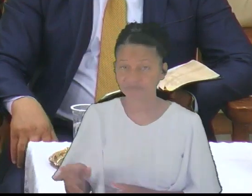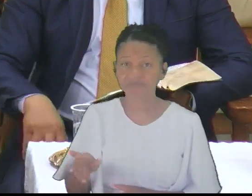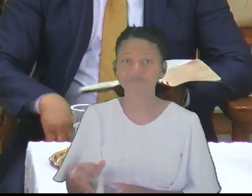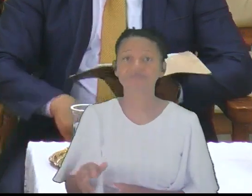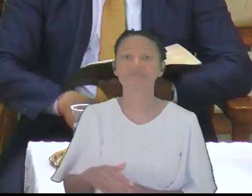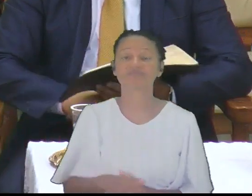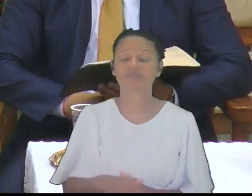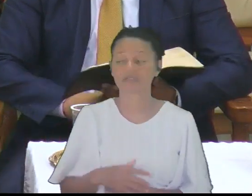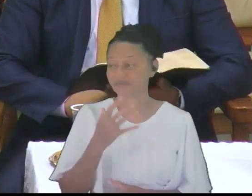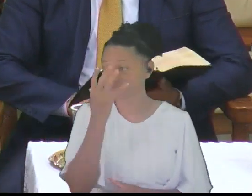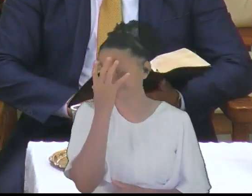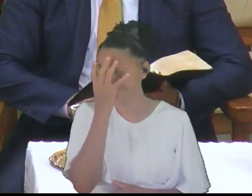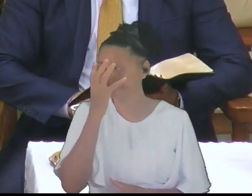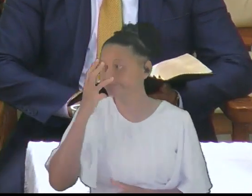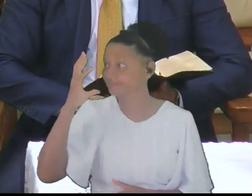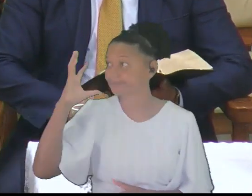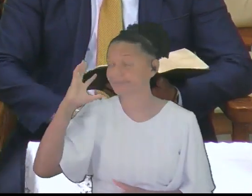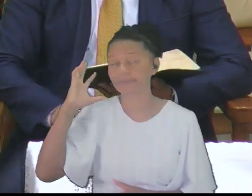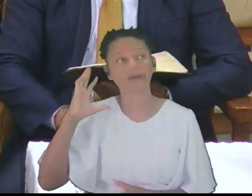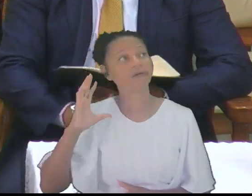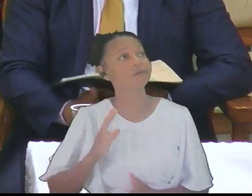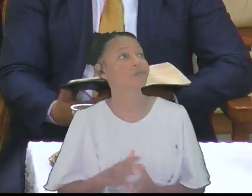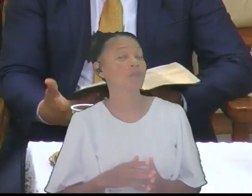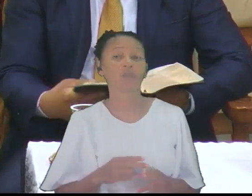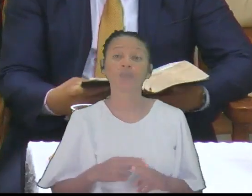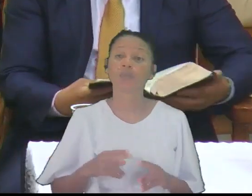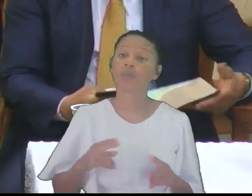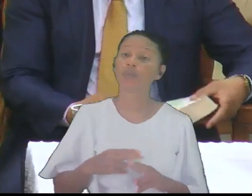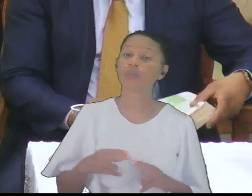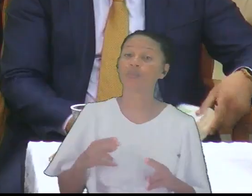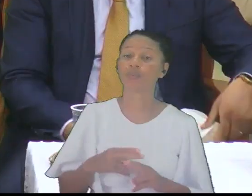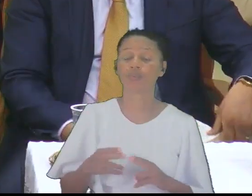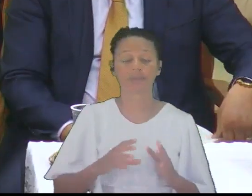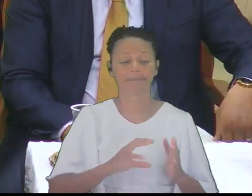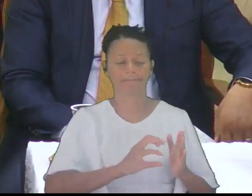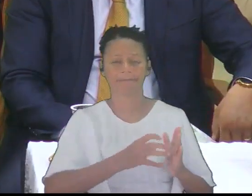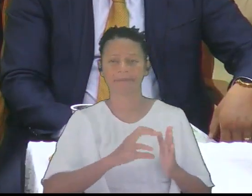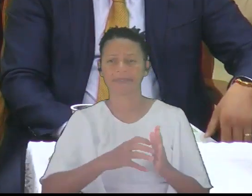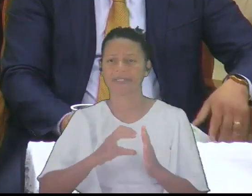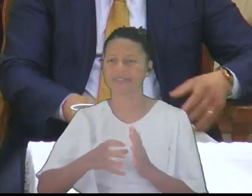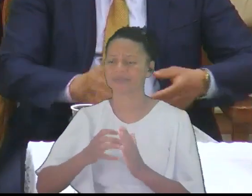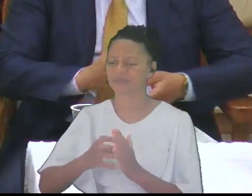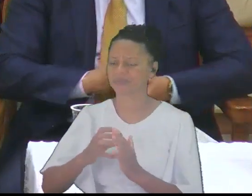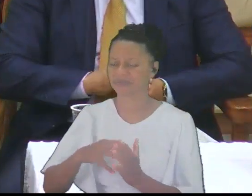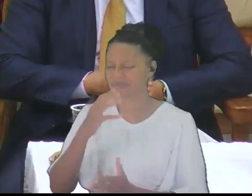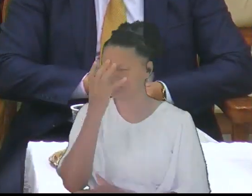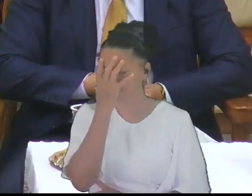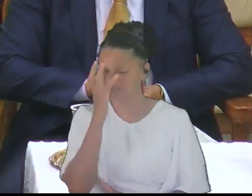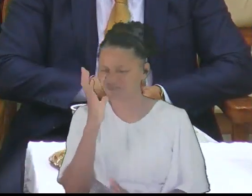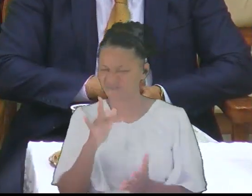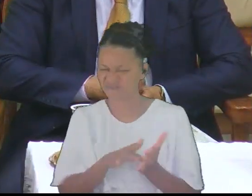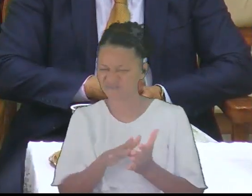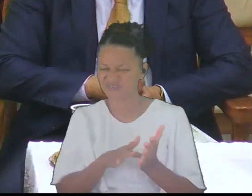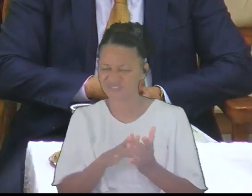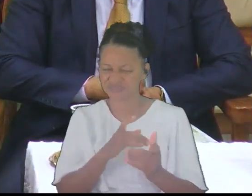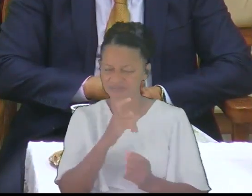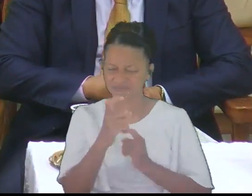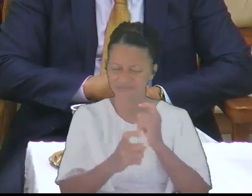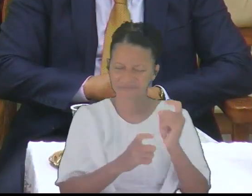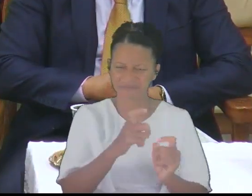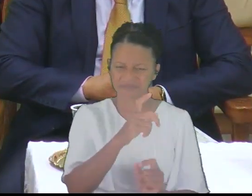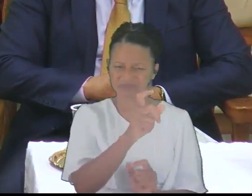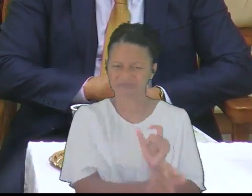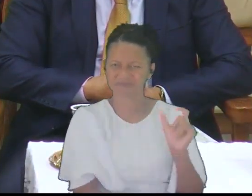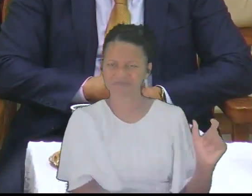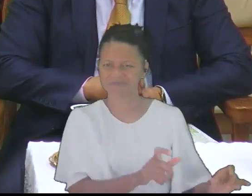outros da hipocrisia, né? Glória a Deus, dos partidos políticos hipócritas que fingem que estão se importando com as